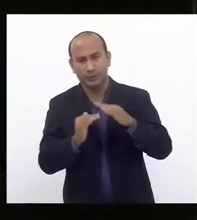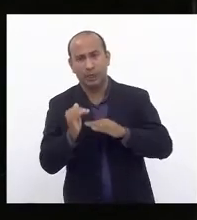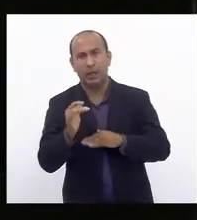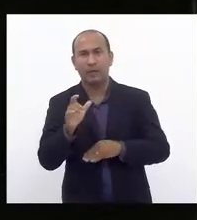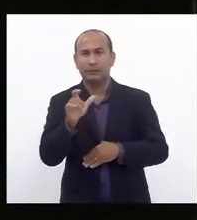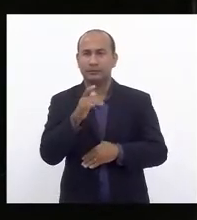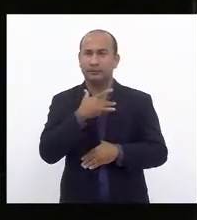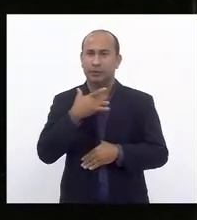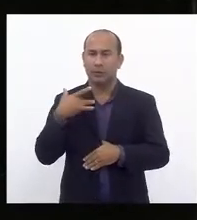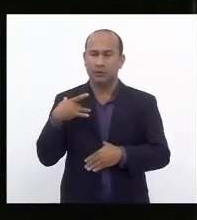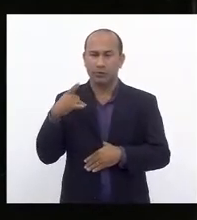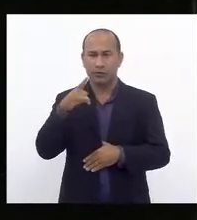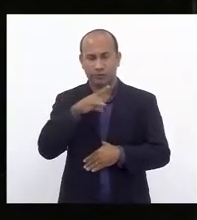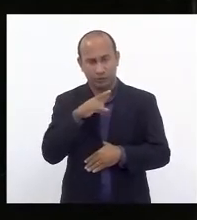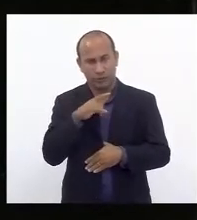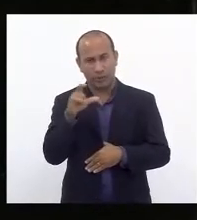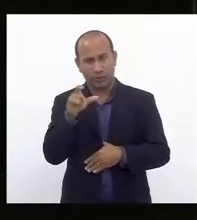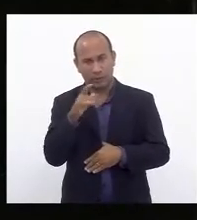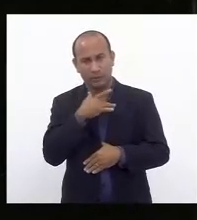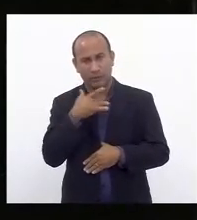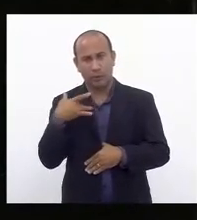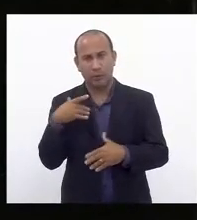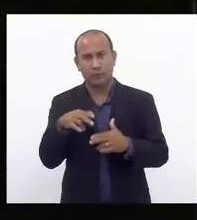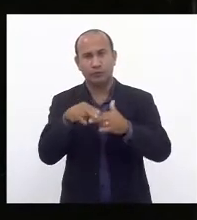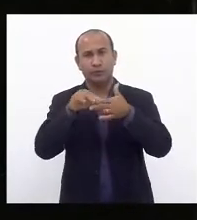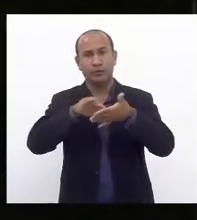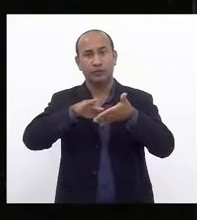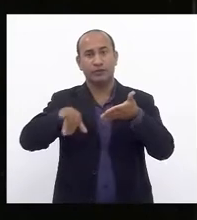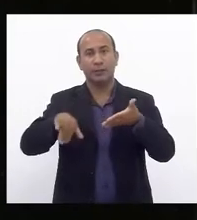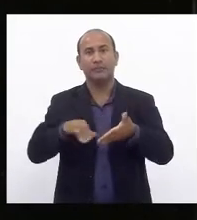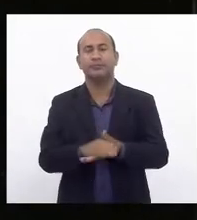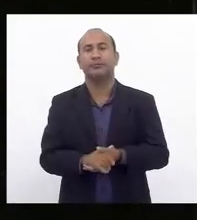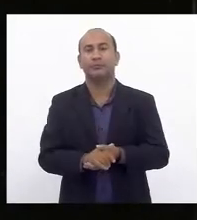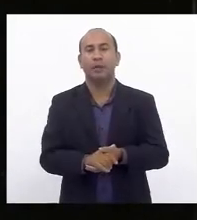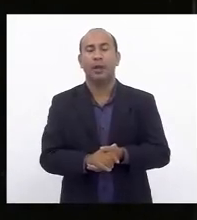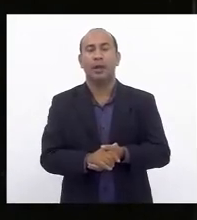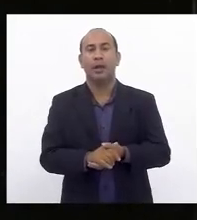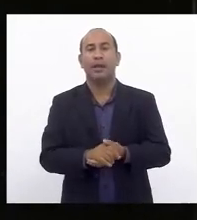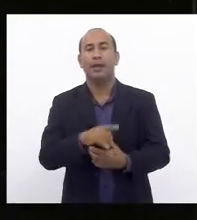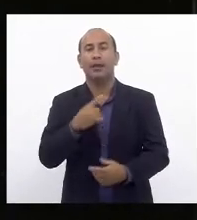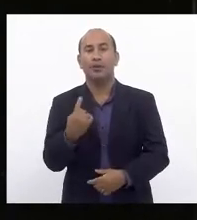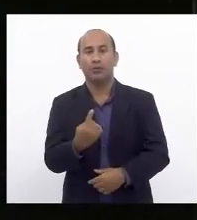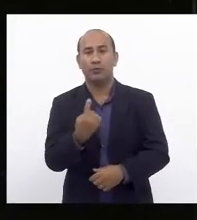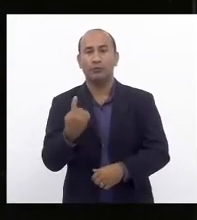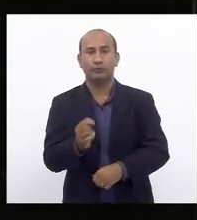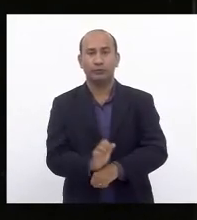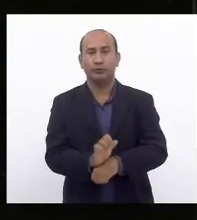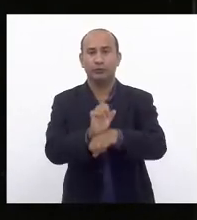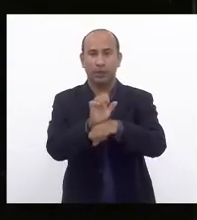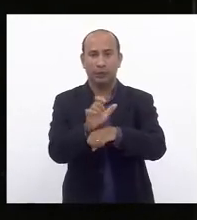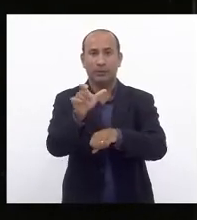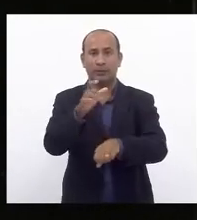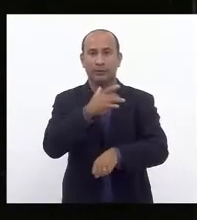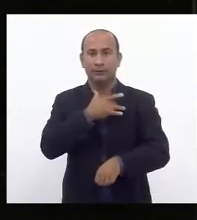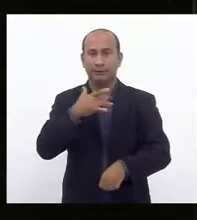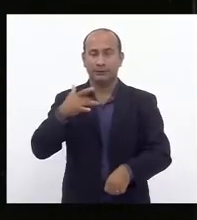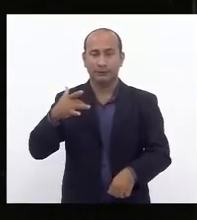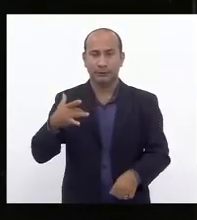um plano de saúde e que foi retirado. E, no Estado, o plano de saúde